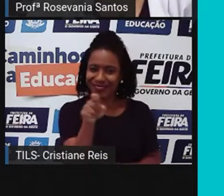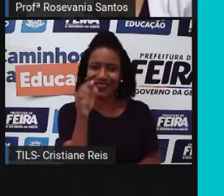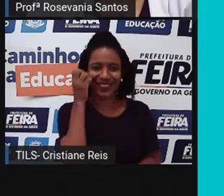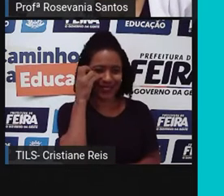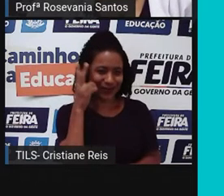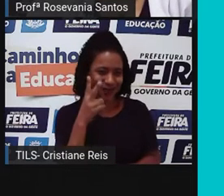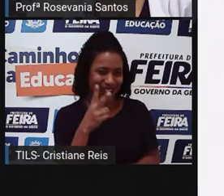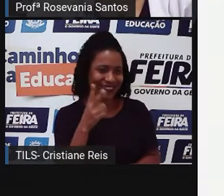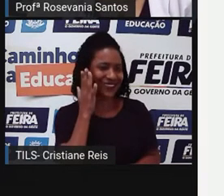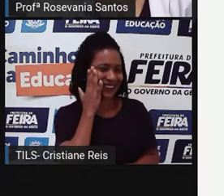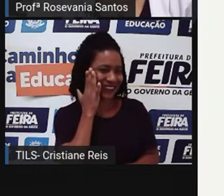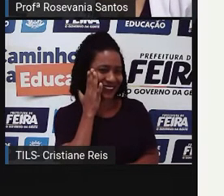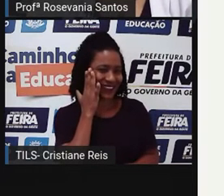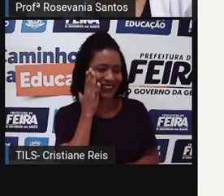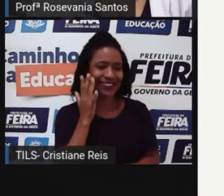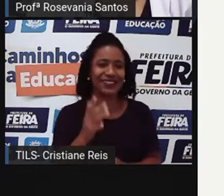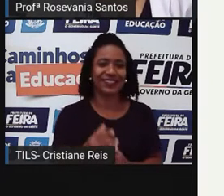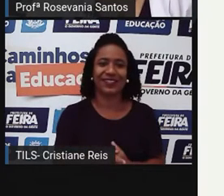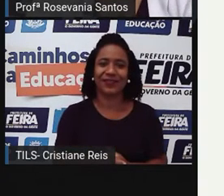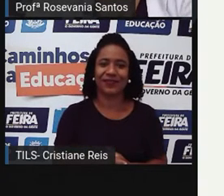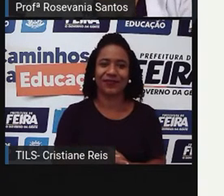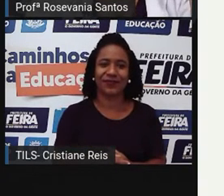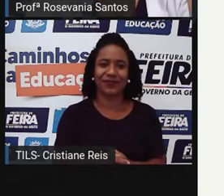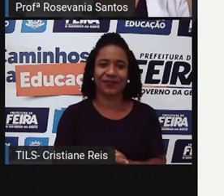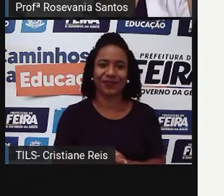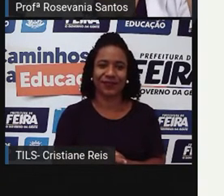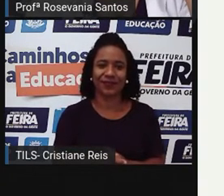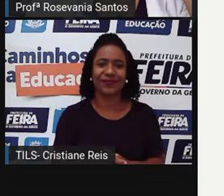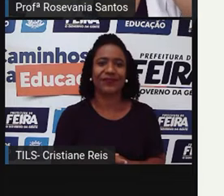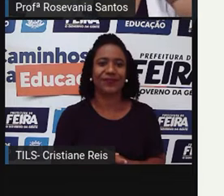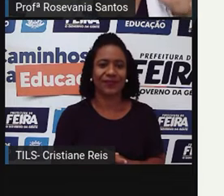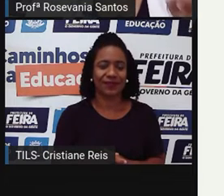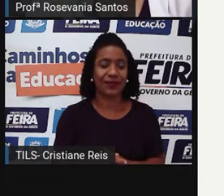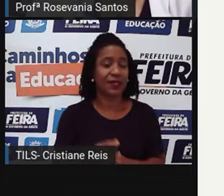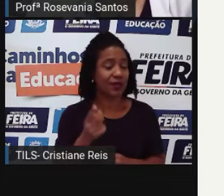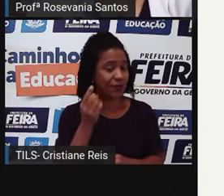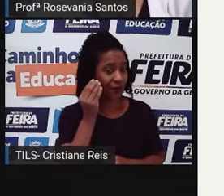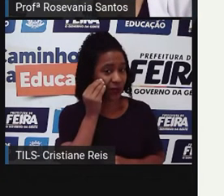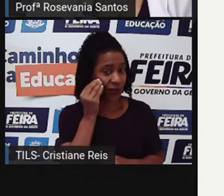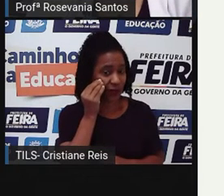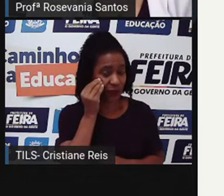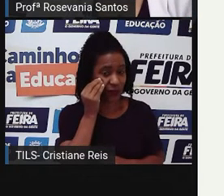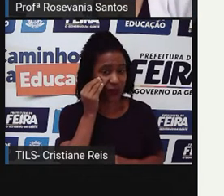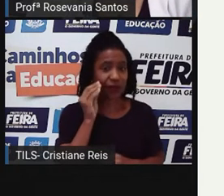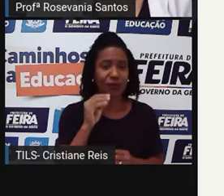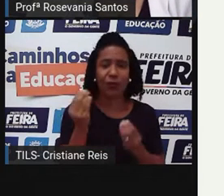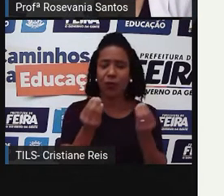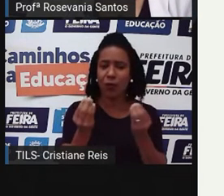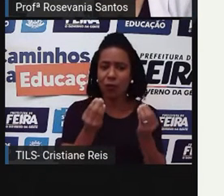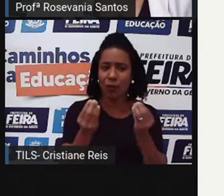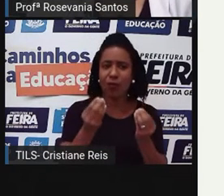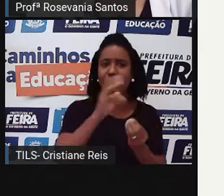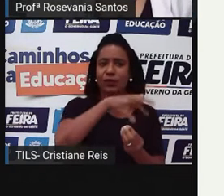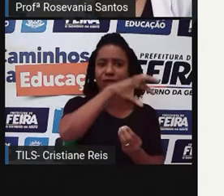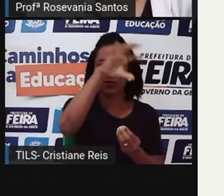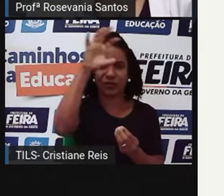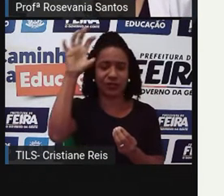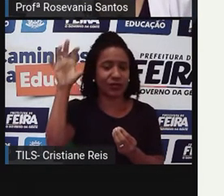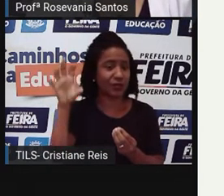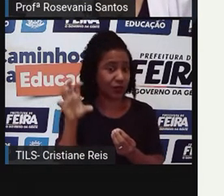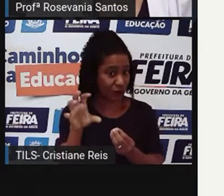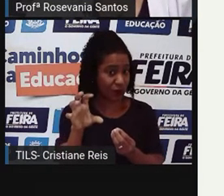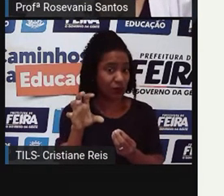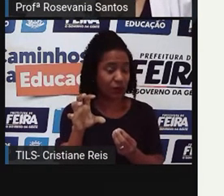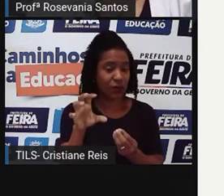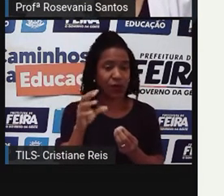já sabe disso, né? Então, vamos lá. A divisão continental baseia-se em critérios físicos, pois